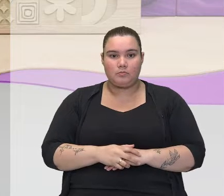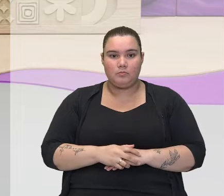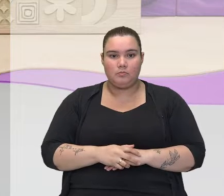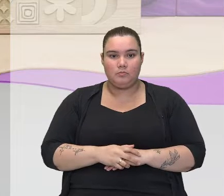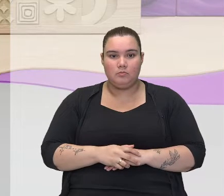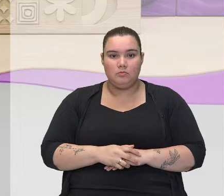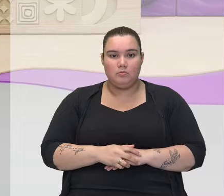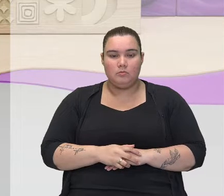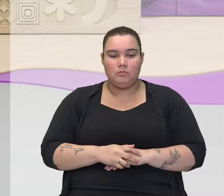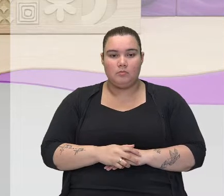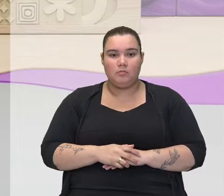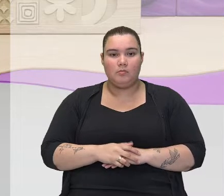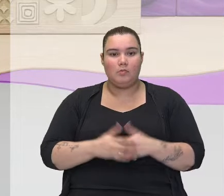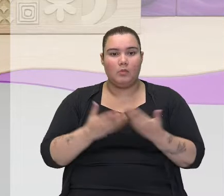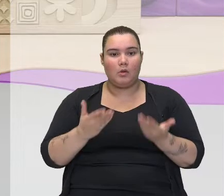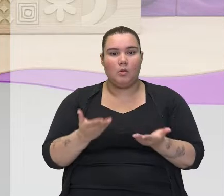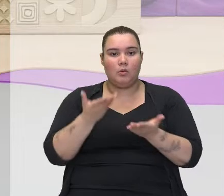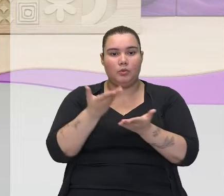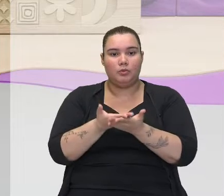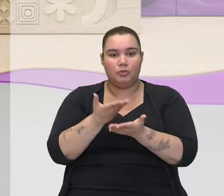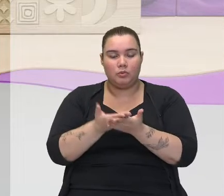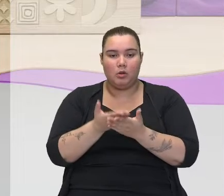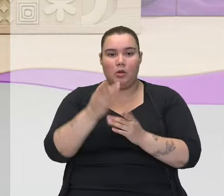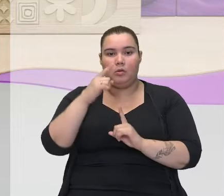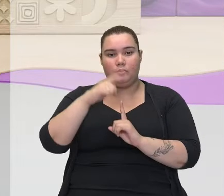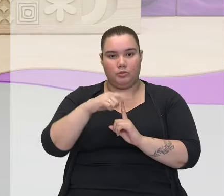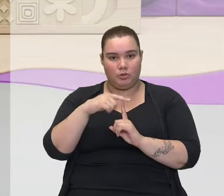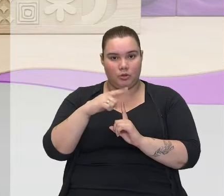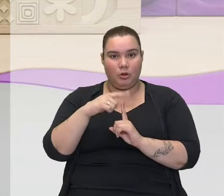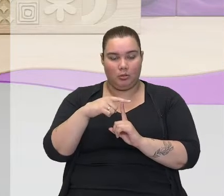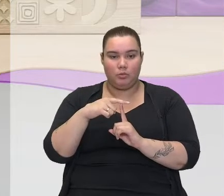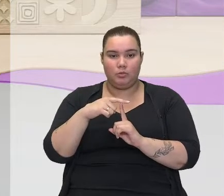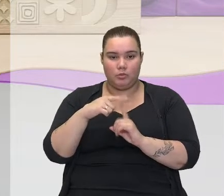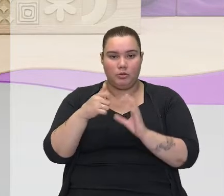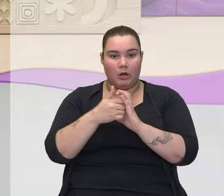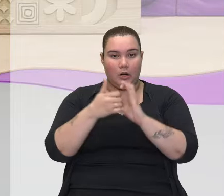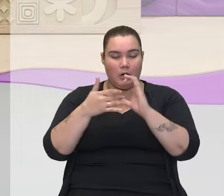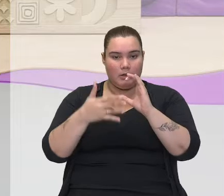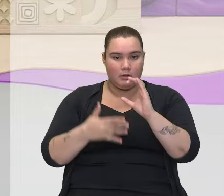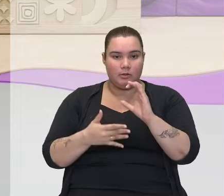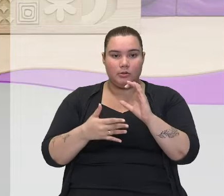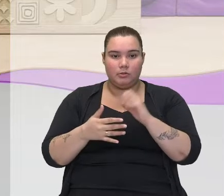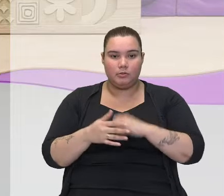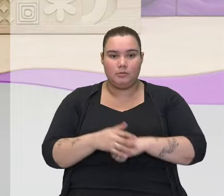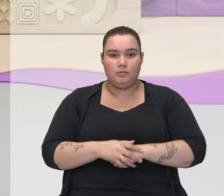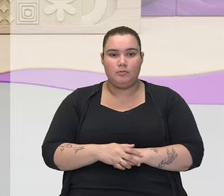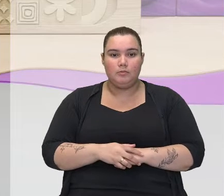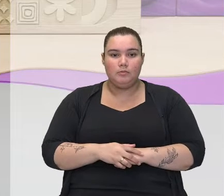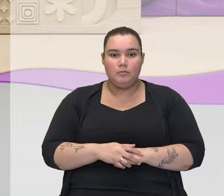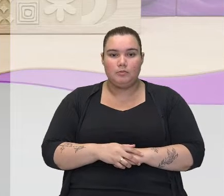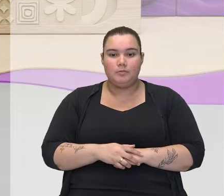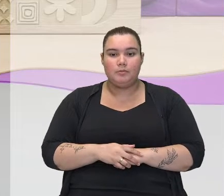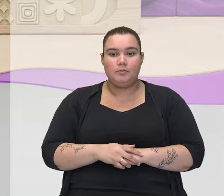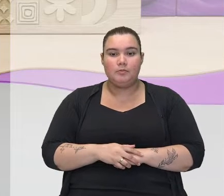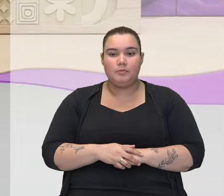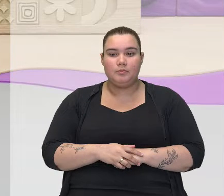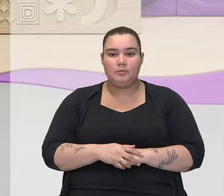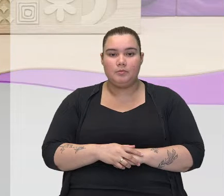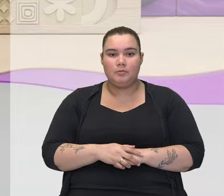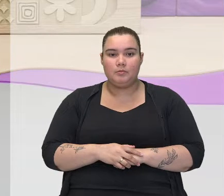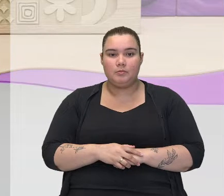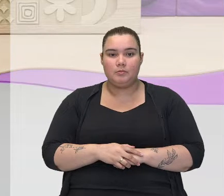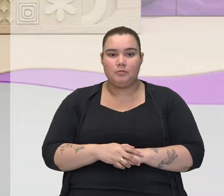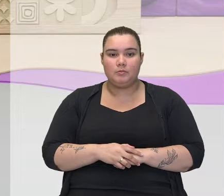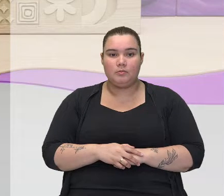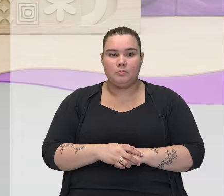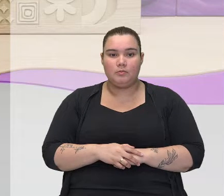nós vamos estudar aí esses tipos de simetria, tá? Então, vamos verificar